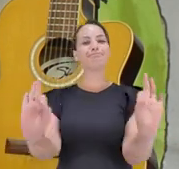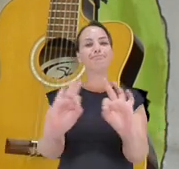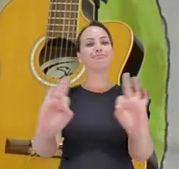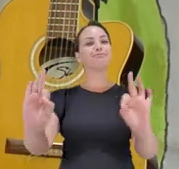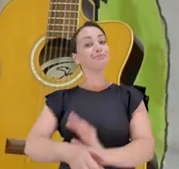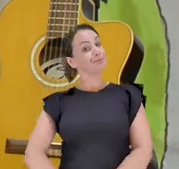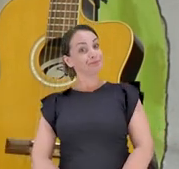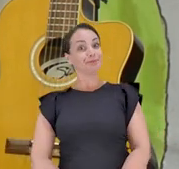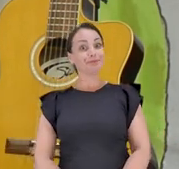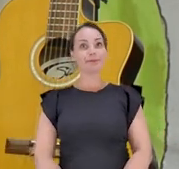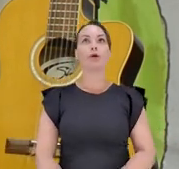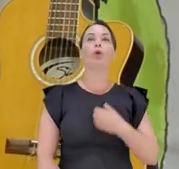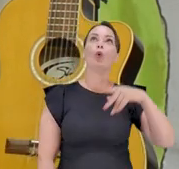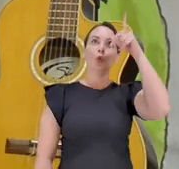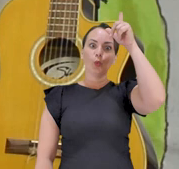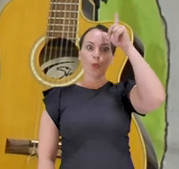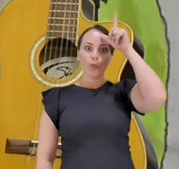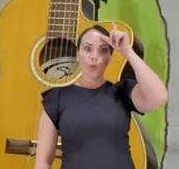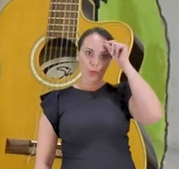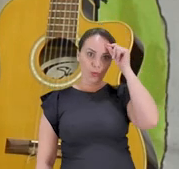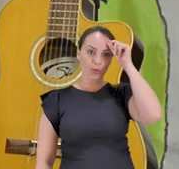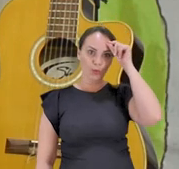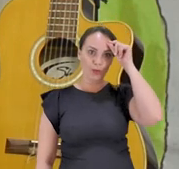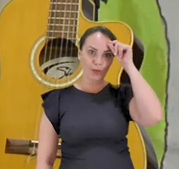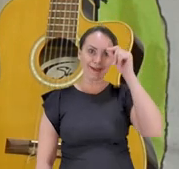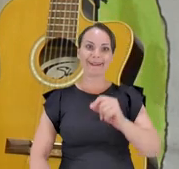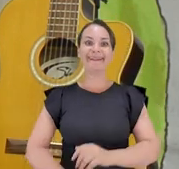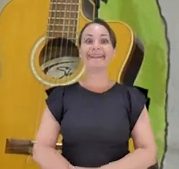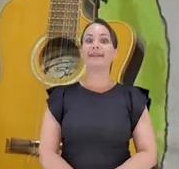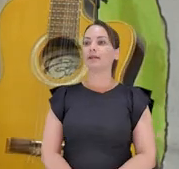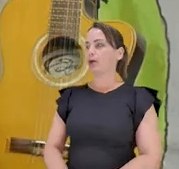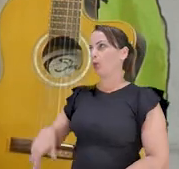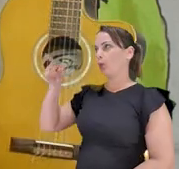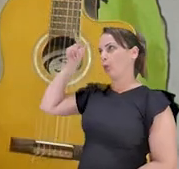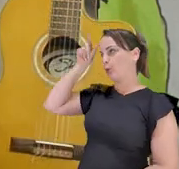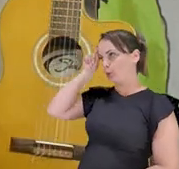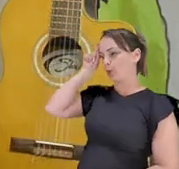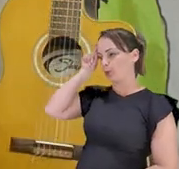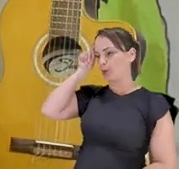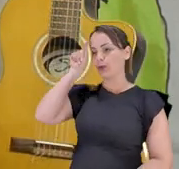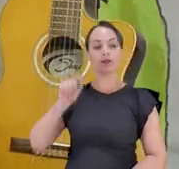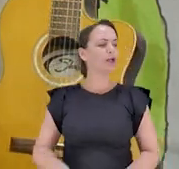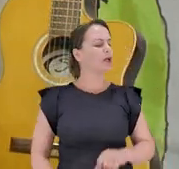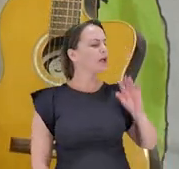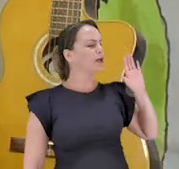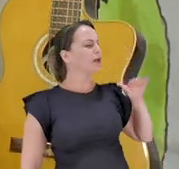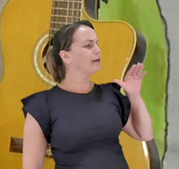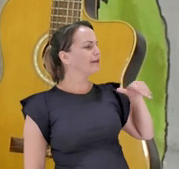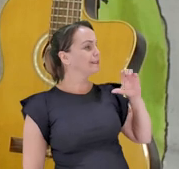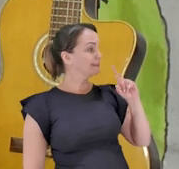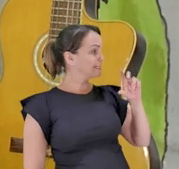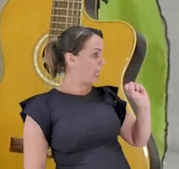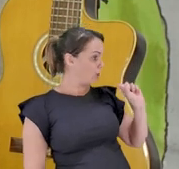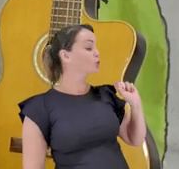ninguém? Ainda bem! Ainda bem! Ufa! Ufa! E Celso, foi